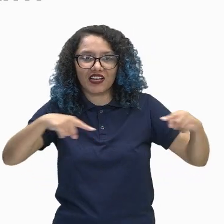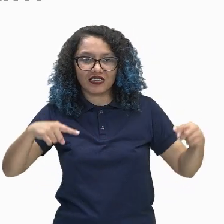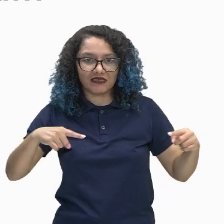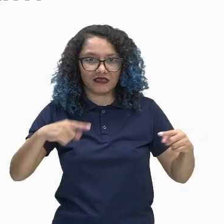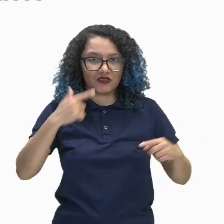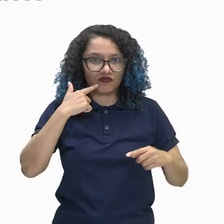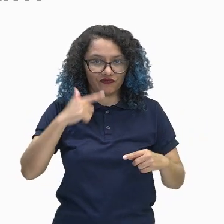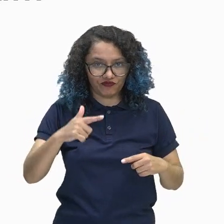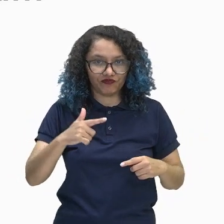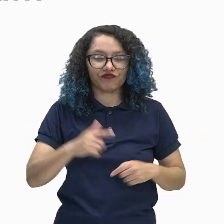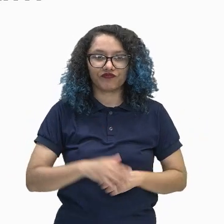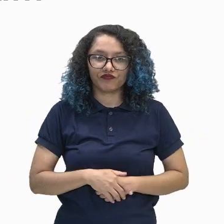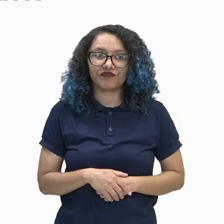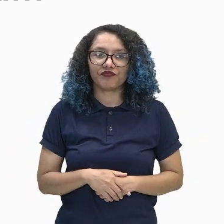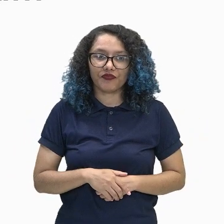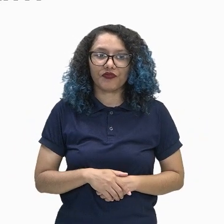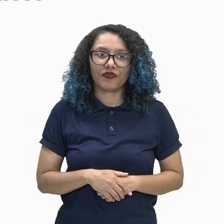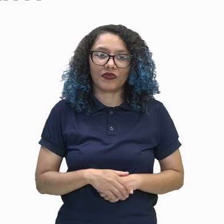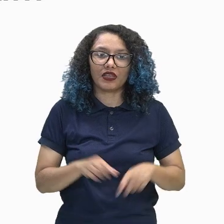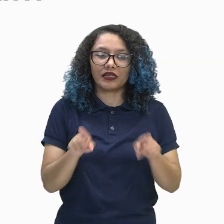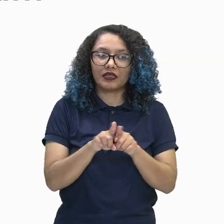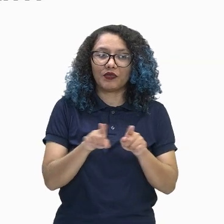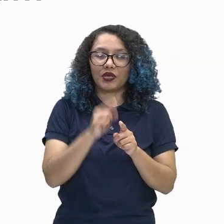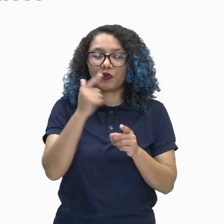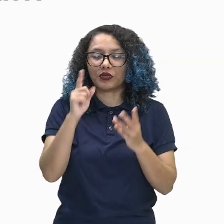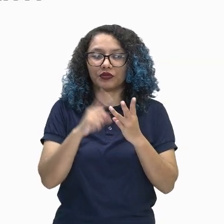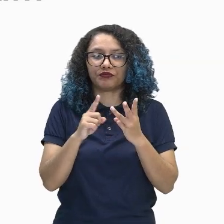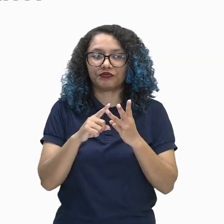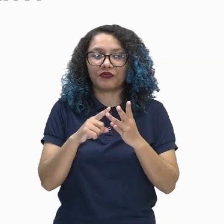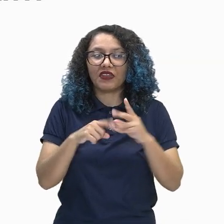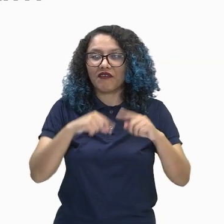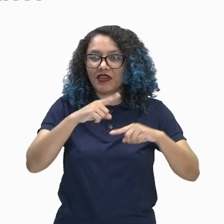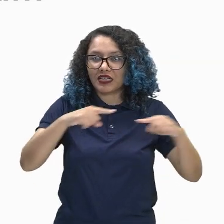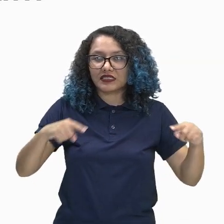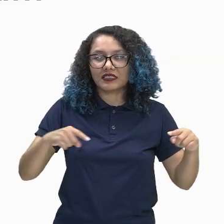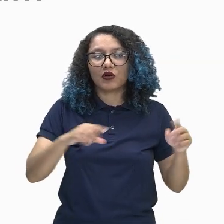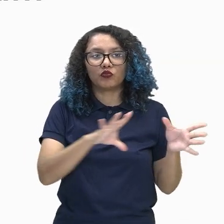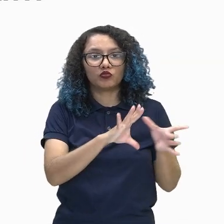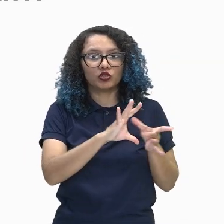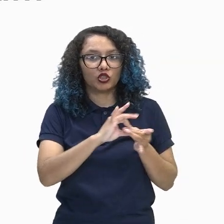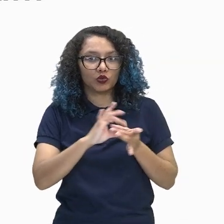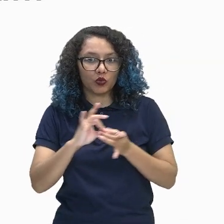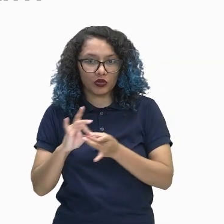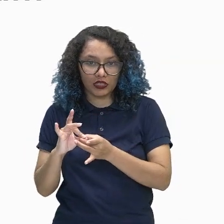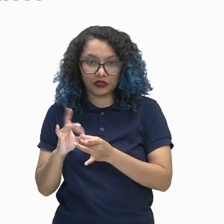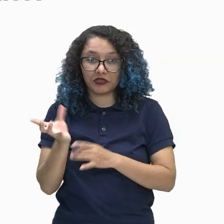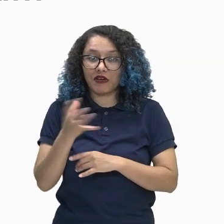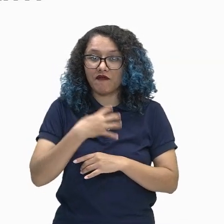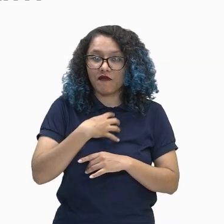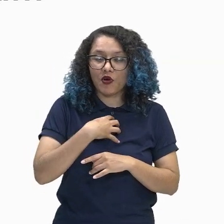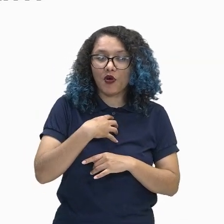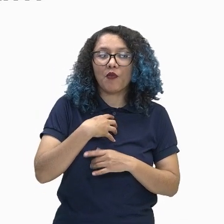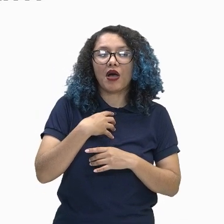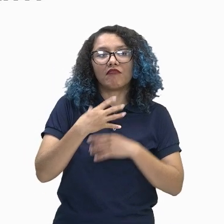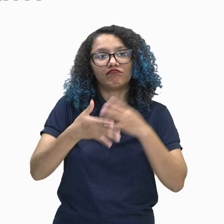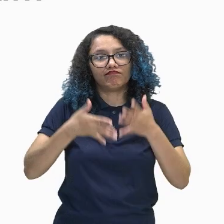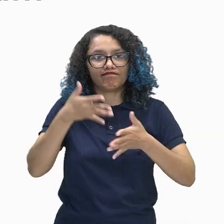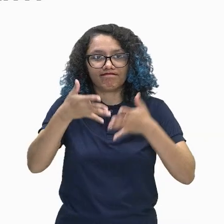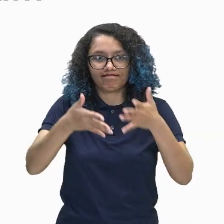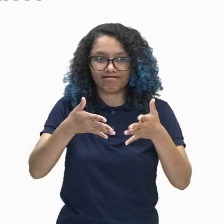língua. Nós temos também as variedades situacionais, que é o modo de falar de um